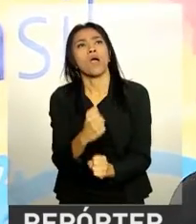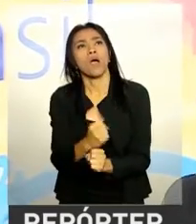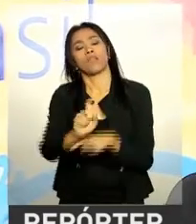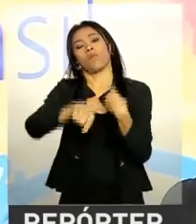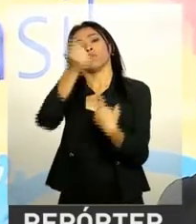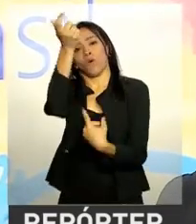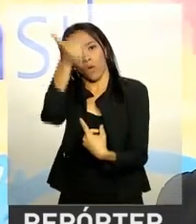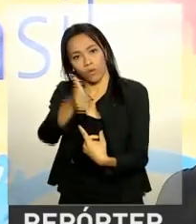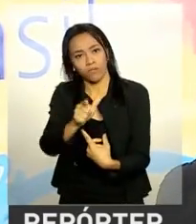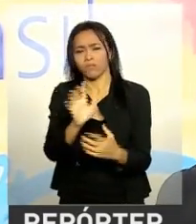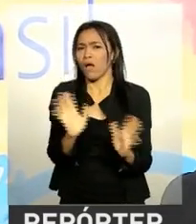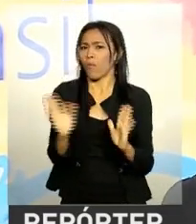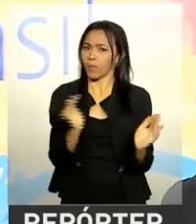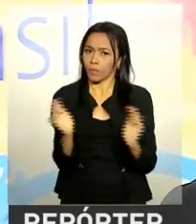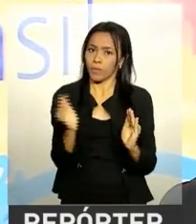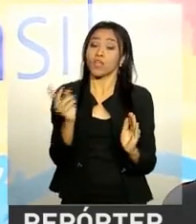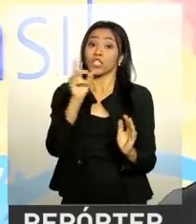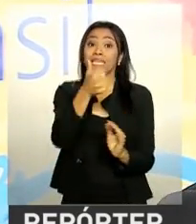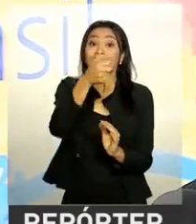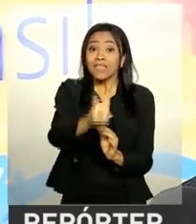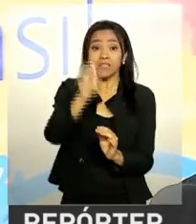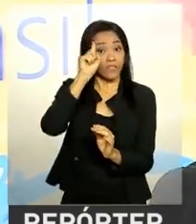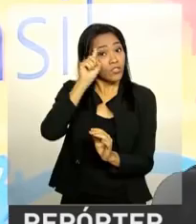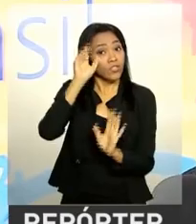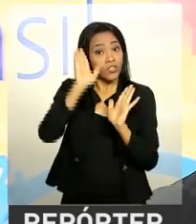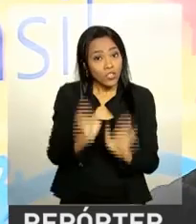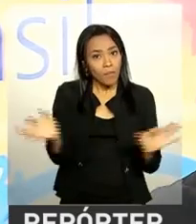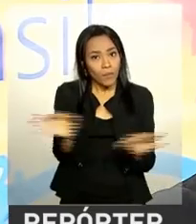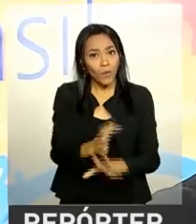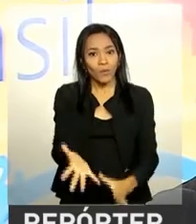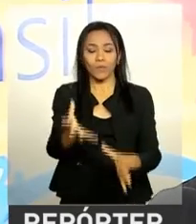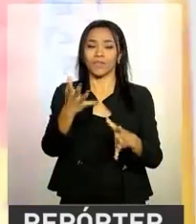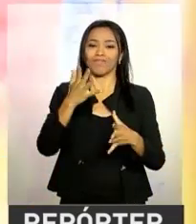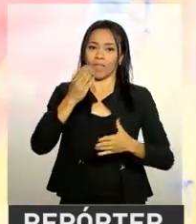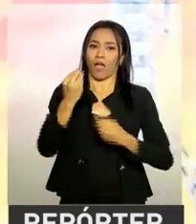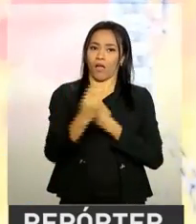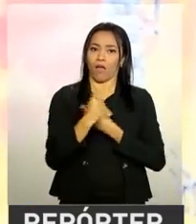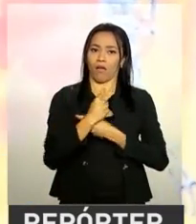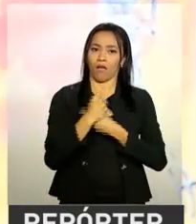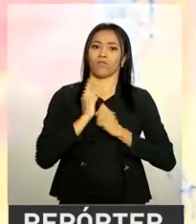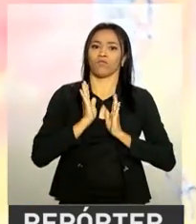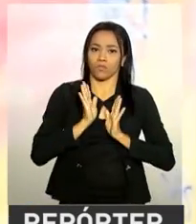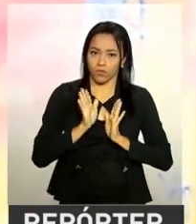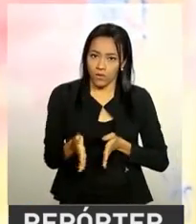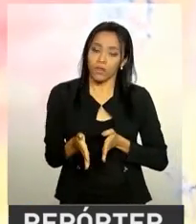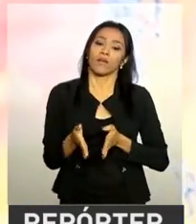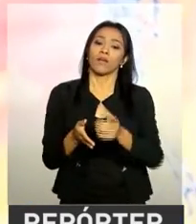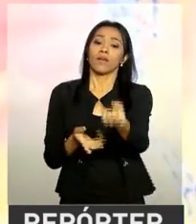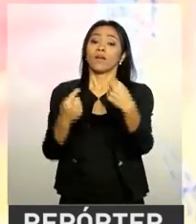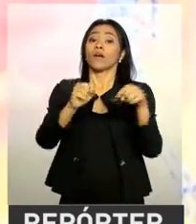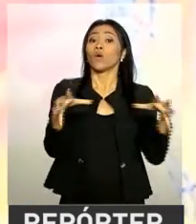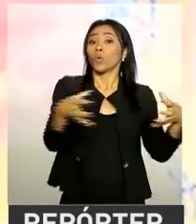anos para você ficar protegido. Já com 15 dias após a vacinação, você já teria esse nível de proteção. Nós temos uma perspectiva, pelo menos no